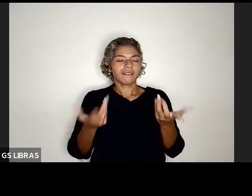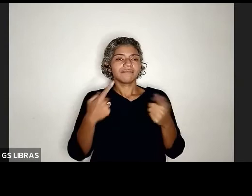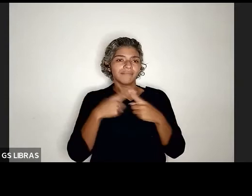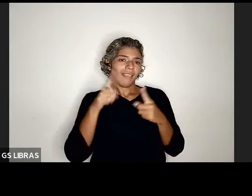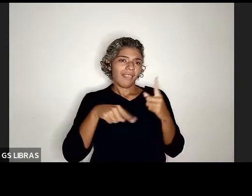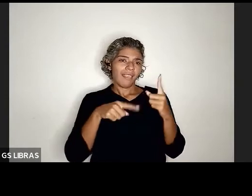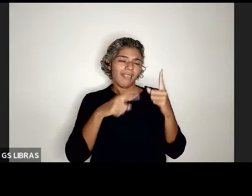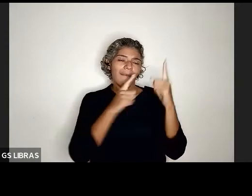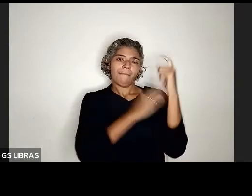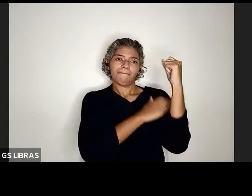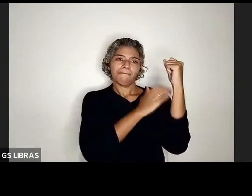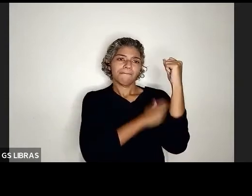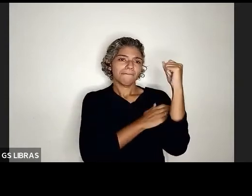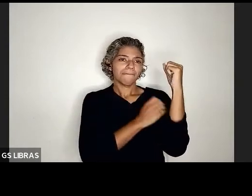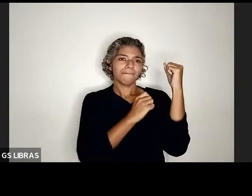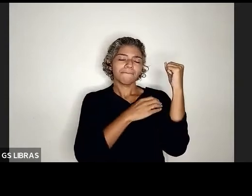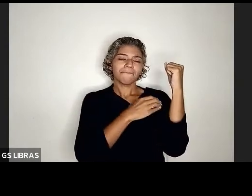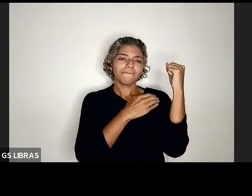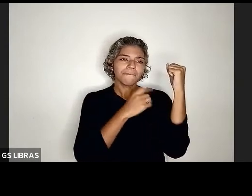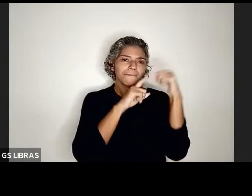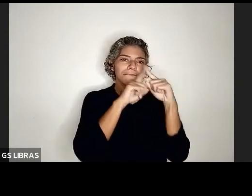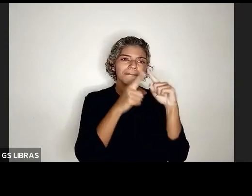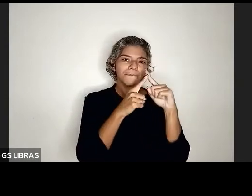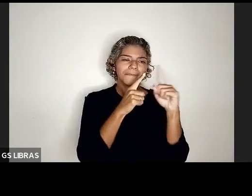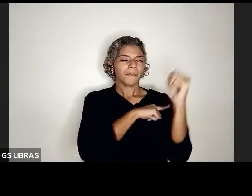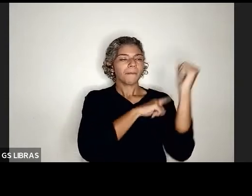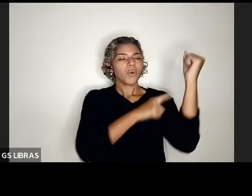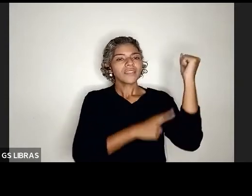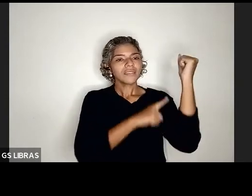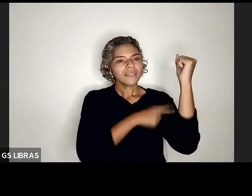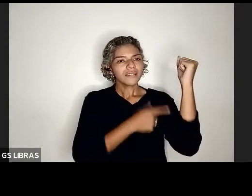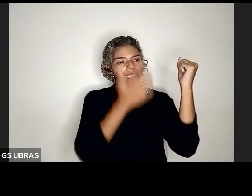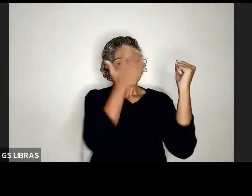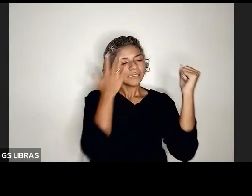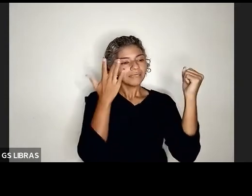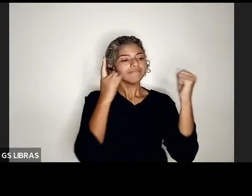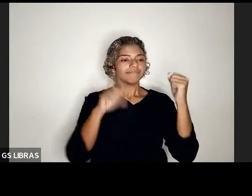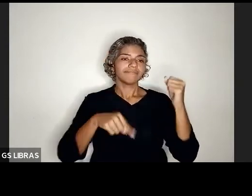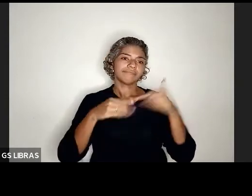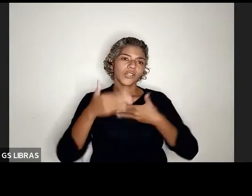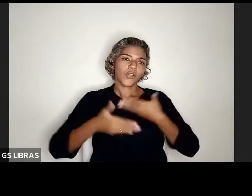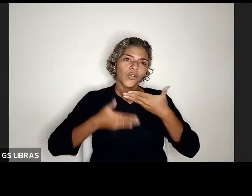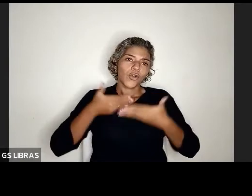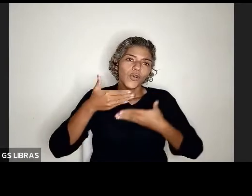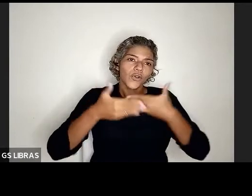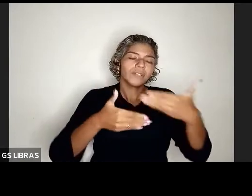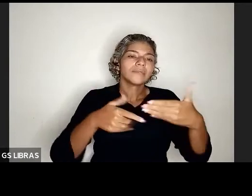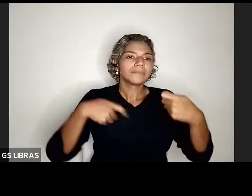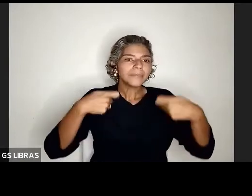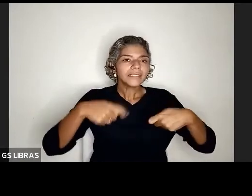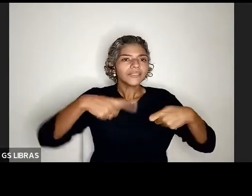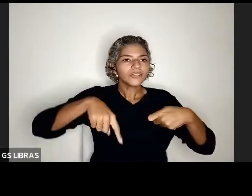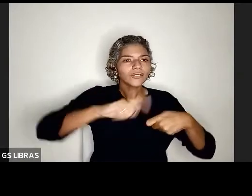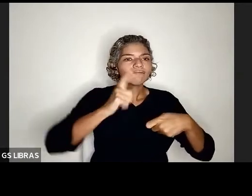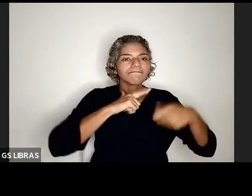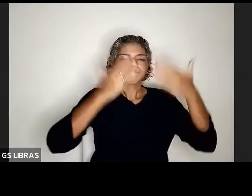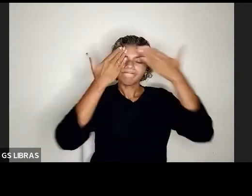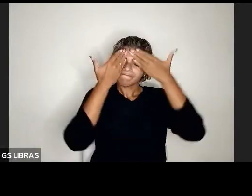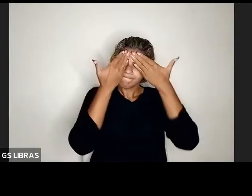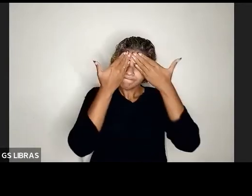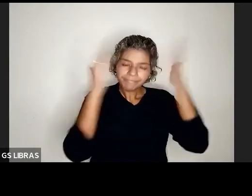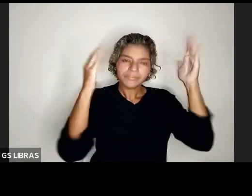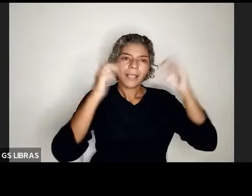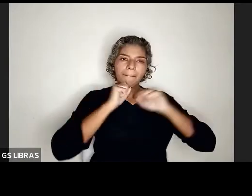pessoas e desse conhecimento, né, que está em construção e que deve ser a cada dia mais descolonizado e potente nas